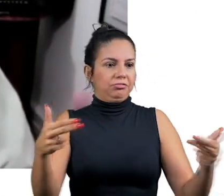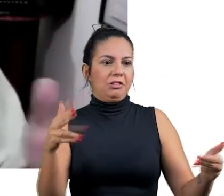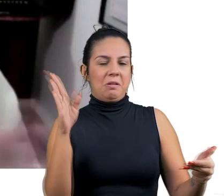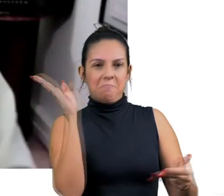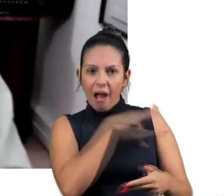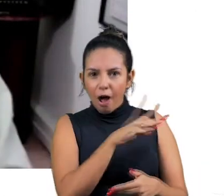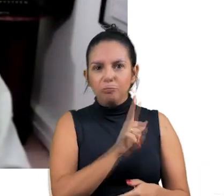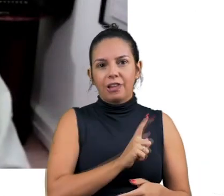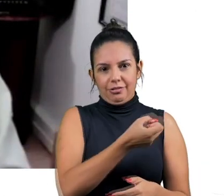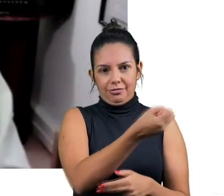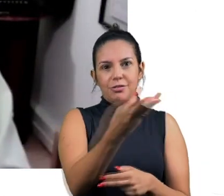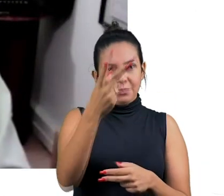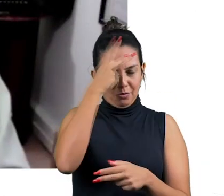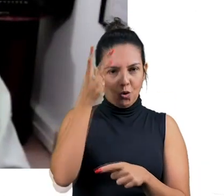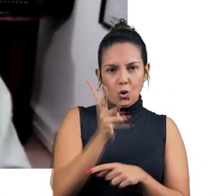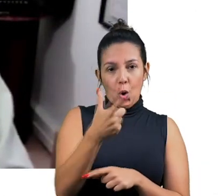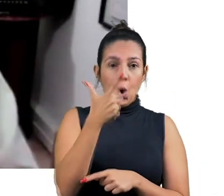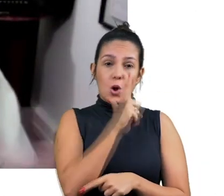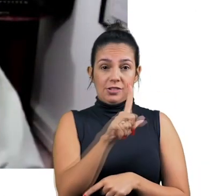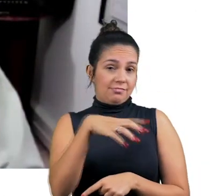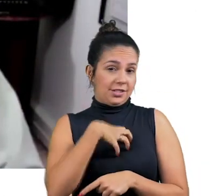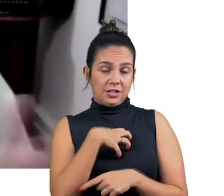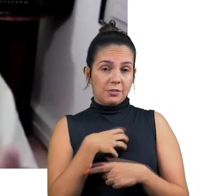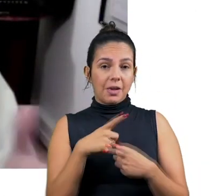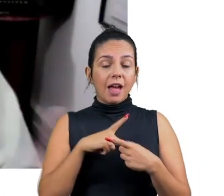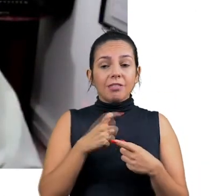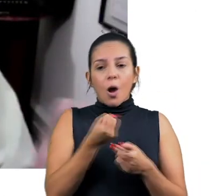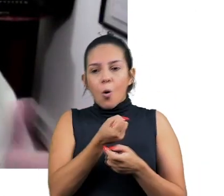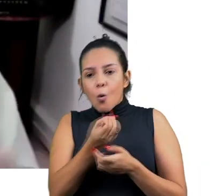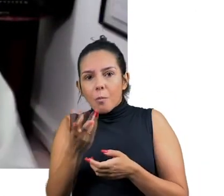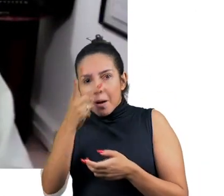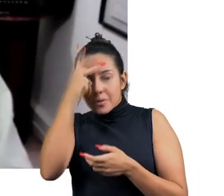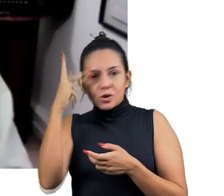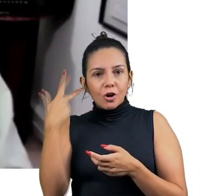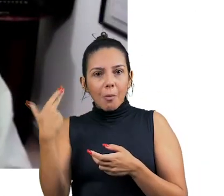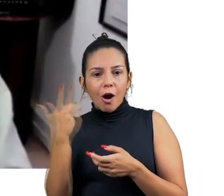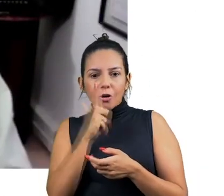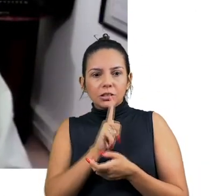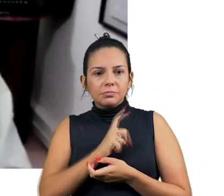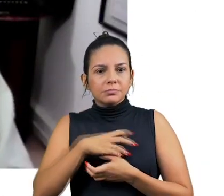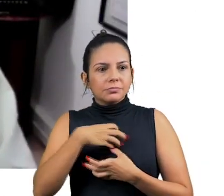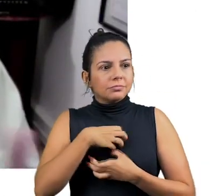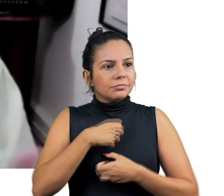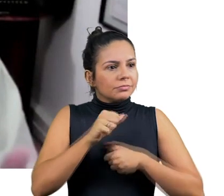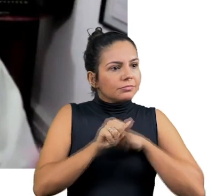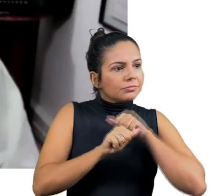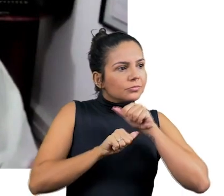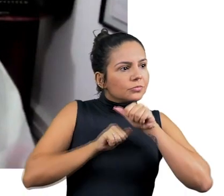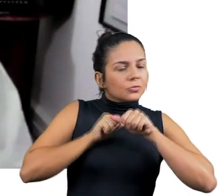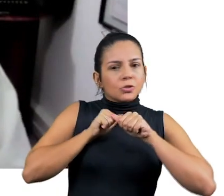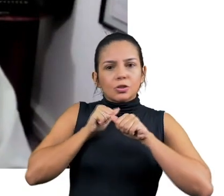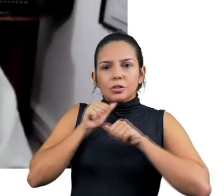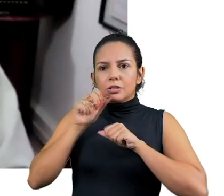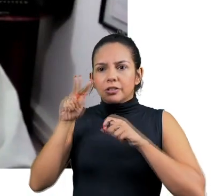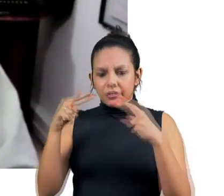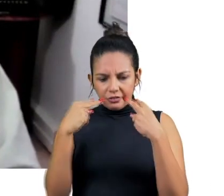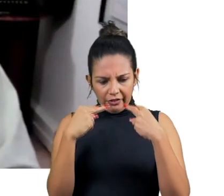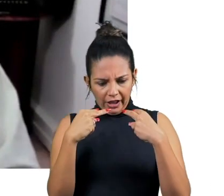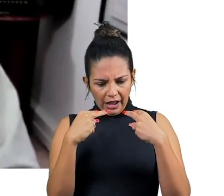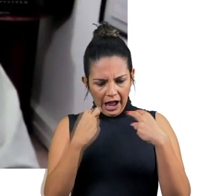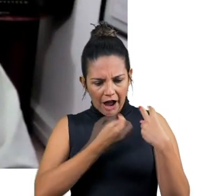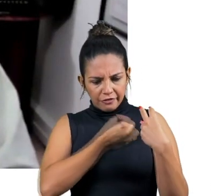psicótica que não consegue ter sentimentos adequados, mas as pessoas normais, elas começam a rever a sua